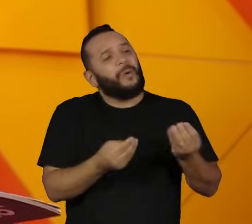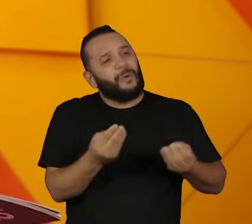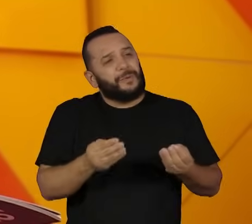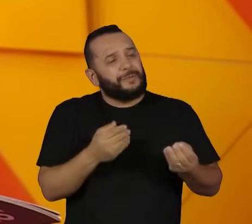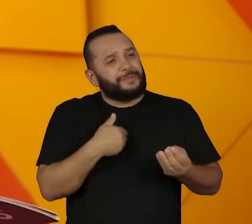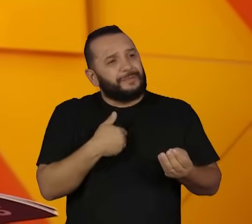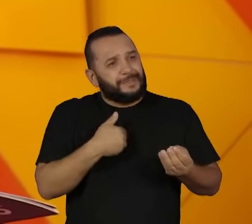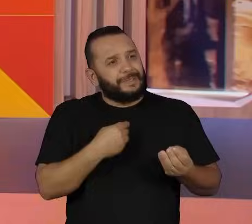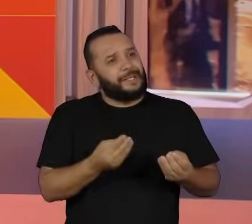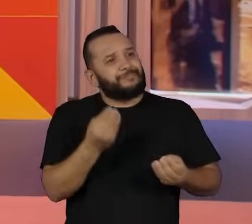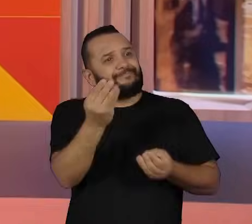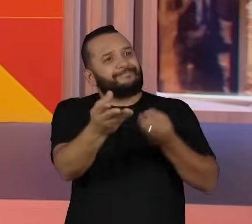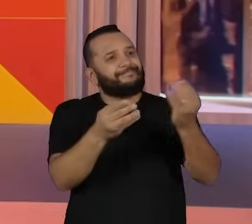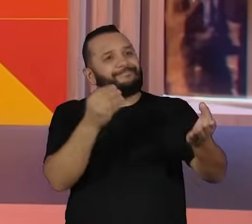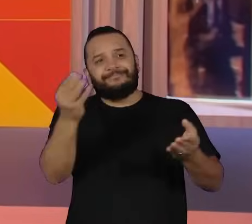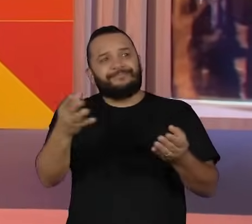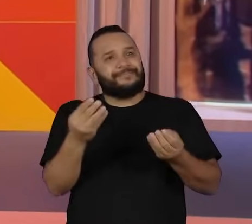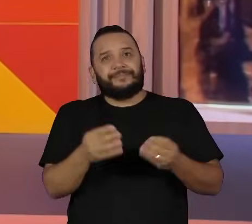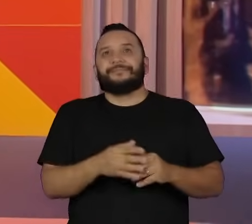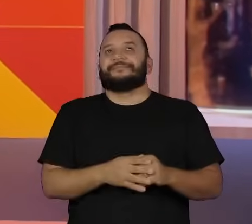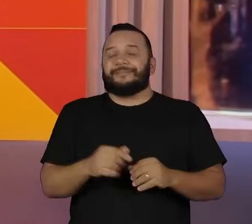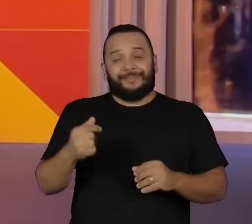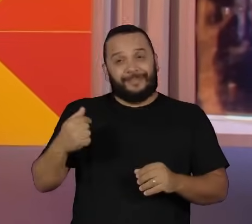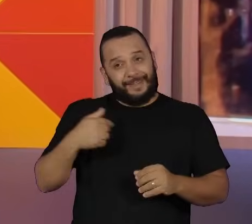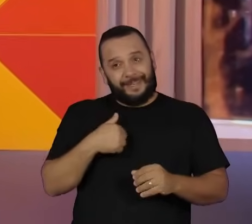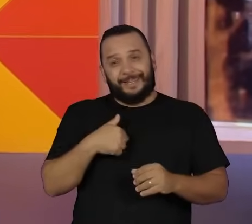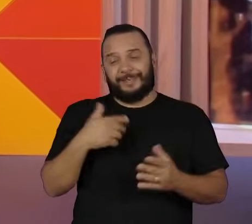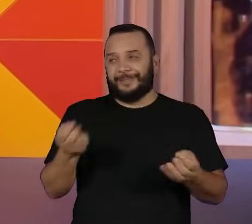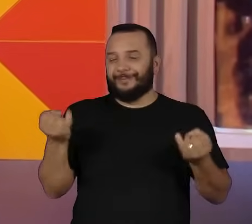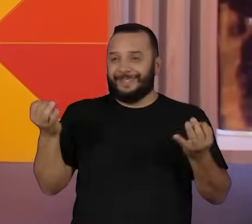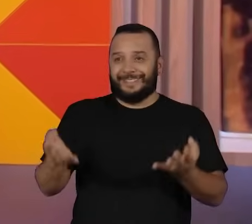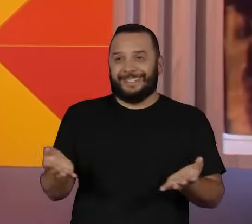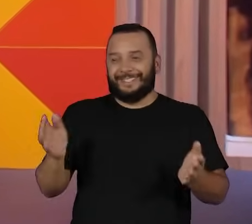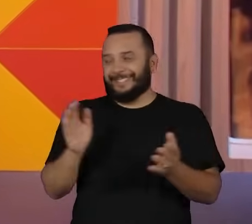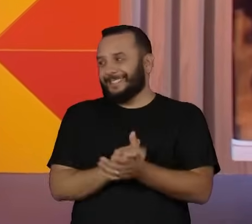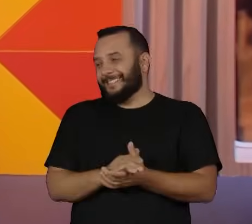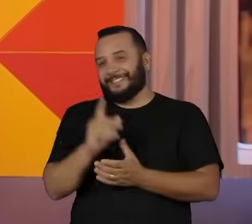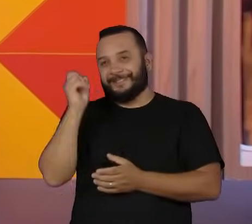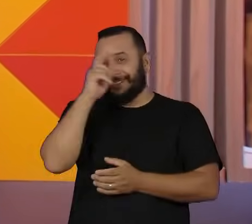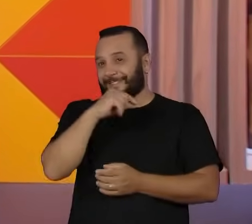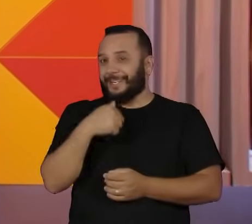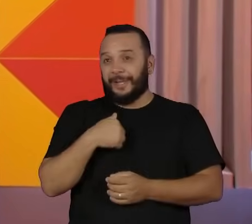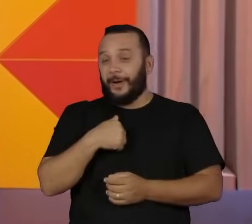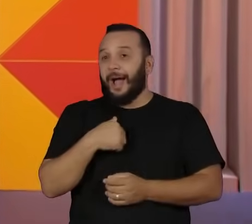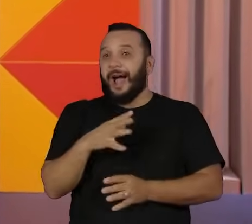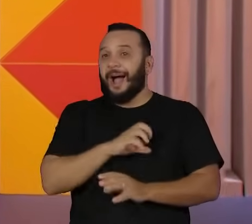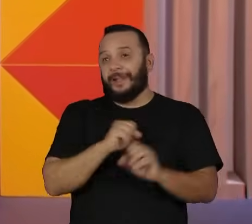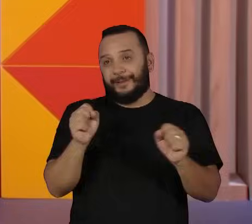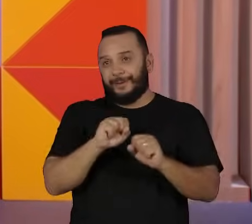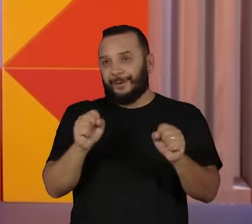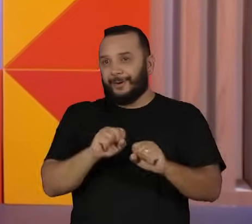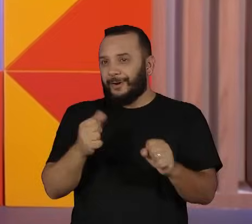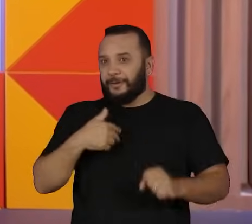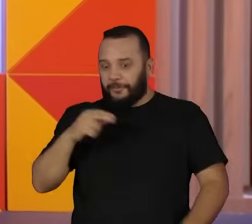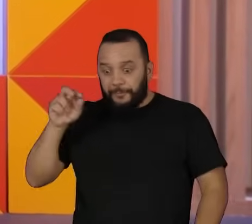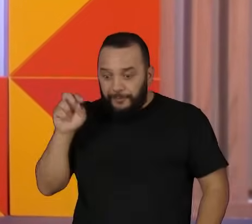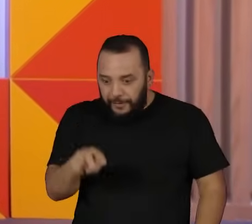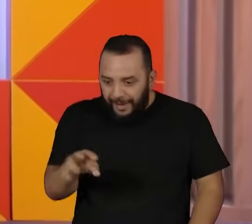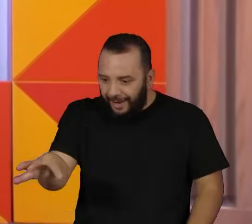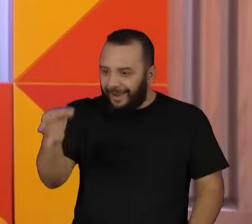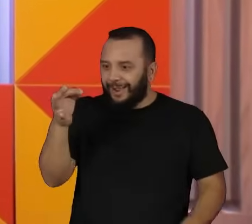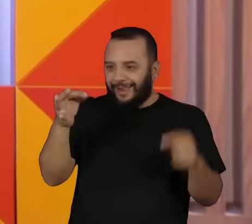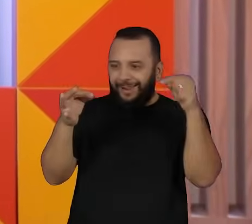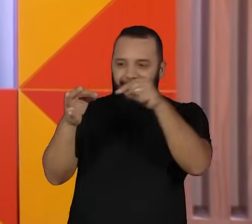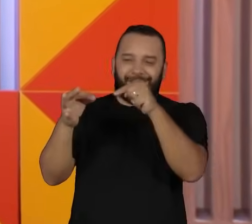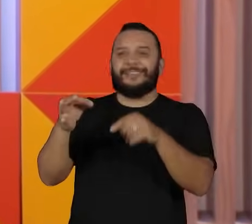essa distribuição? Olha, eu sou muito suspeita para falar, porque eu adoro essa rede do bem, de olhar para os lacres e dar essa